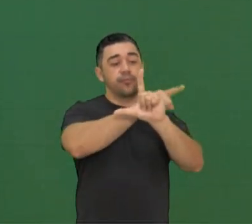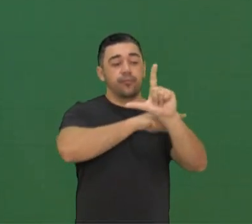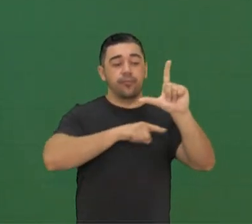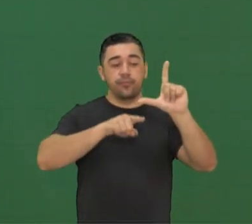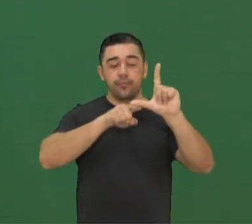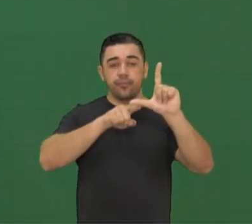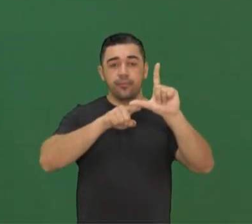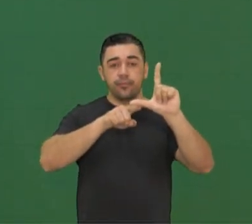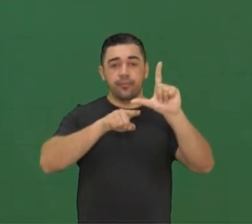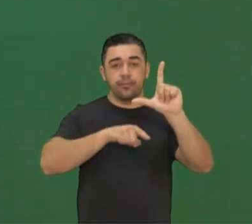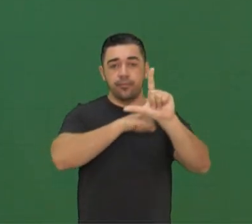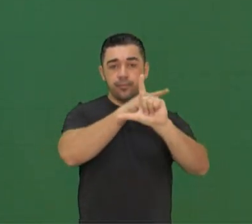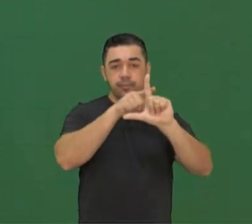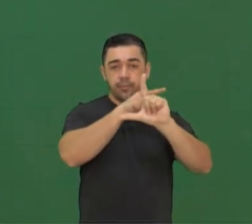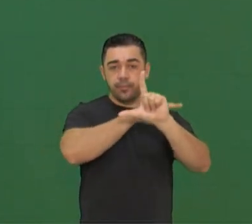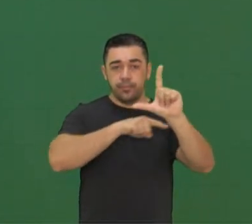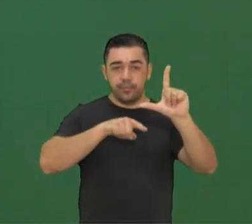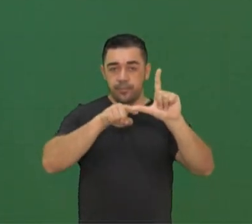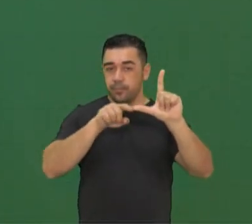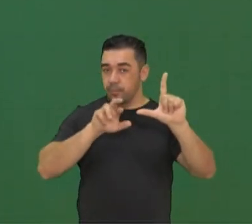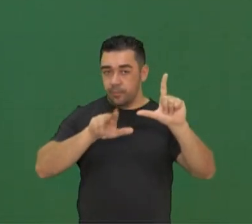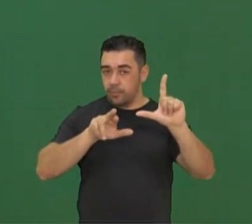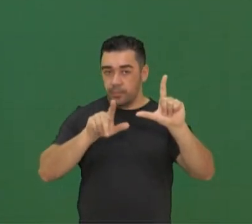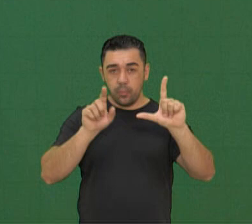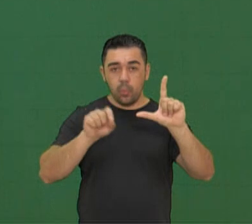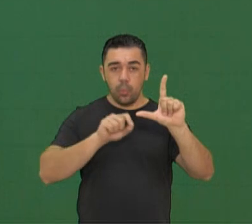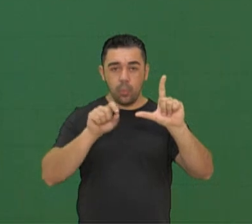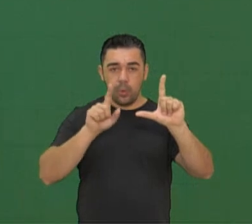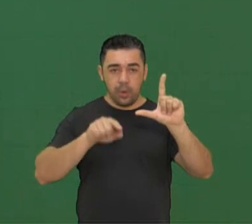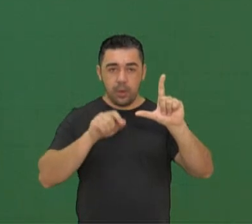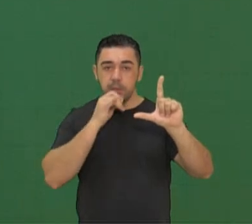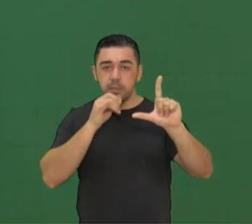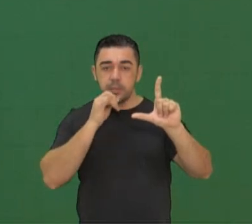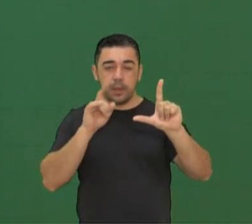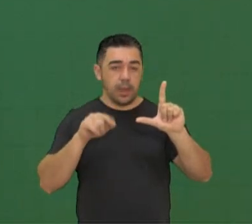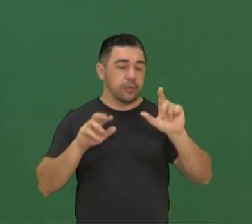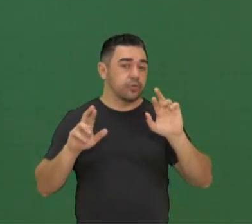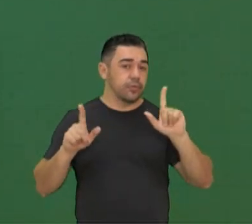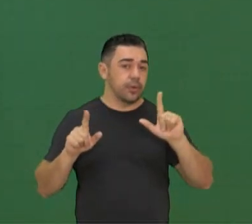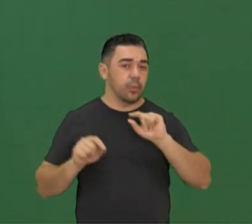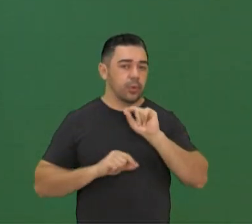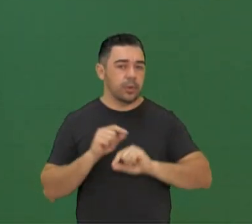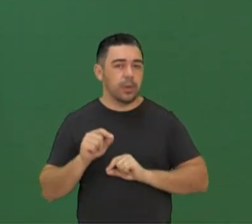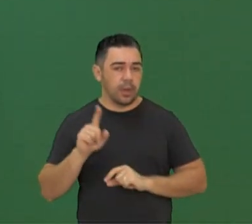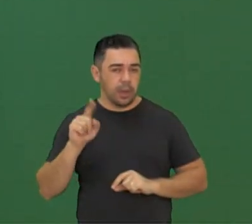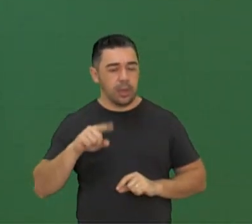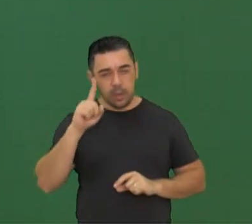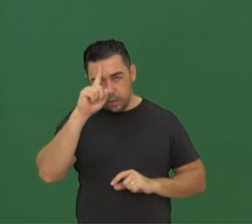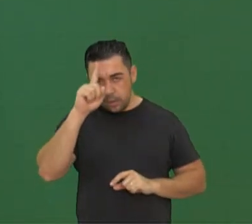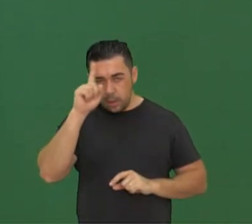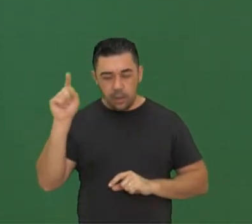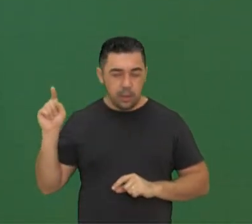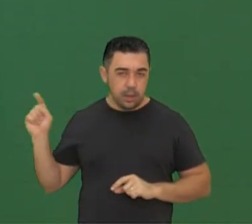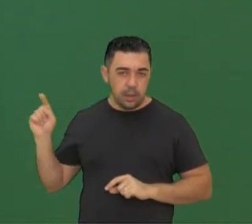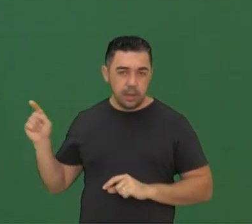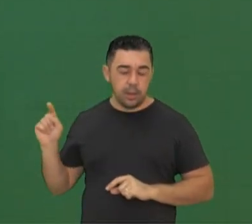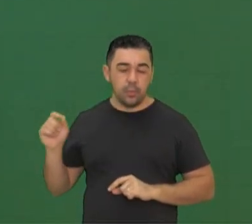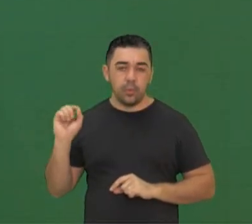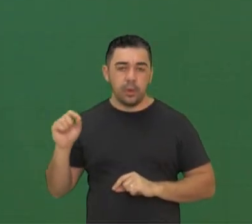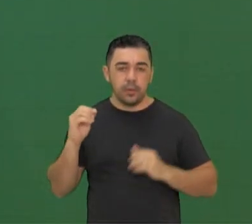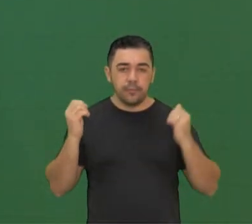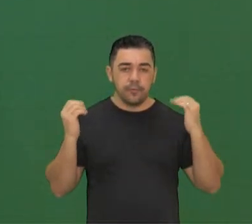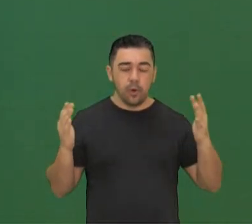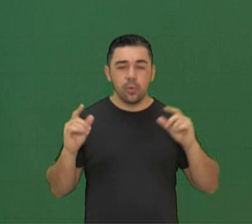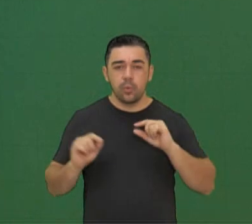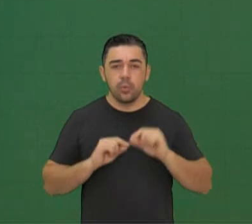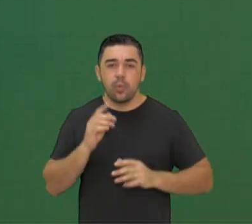Mas não é essa a ideia que eu quero trabalhar com você. A ideia de ângulo externo é uma ideia distinta, por quê? Com essa ideia aqui de ângulo externo, eu